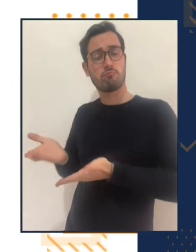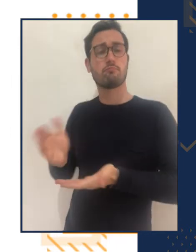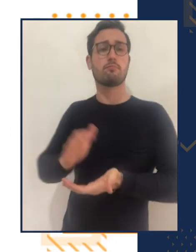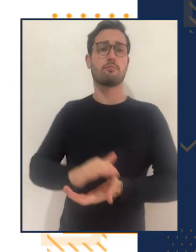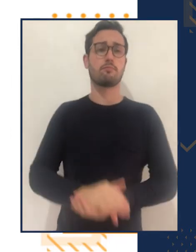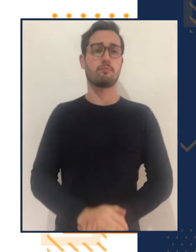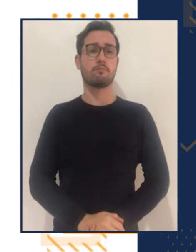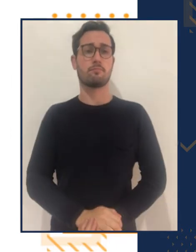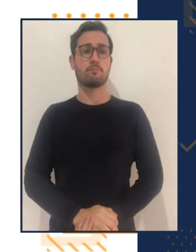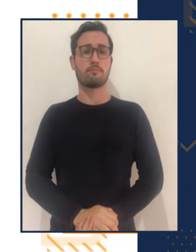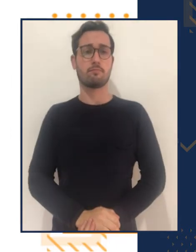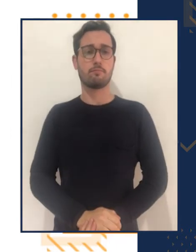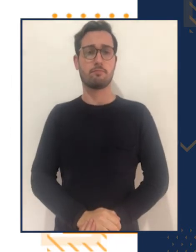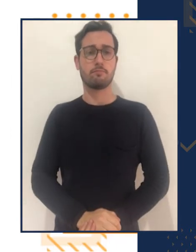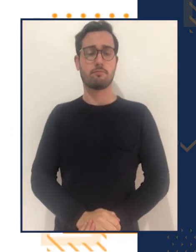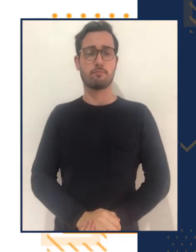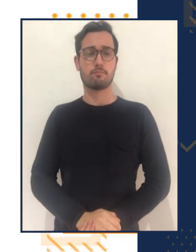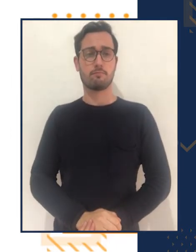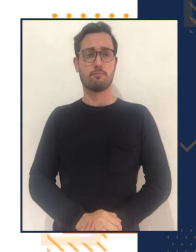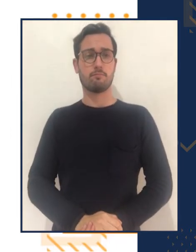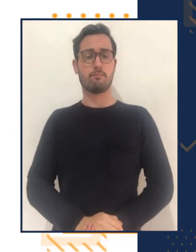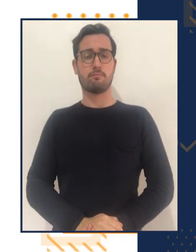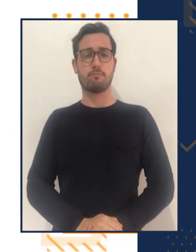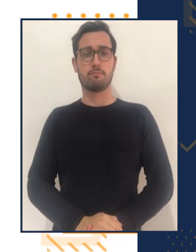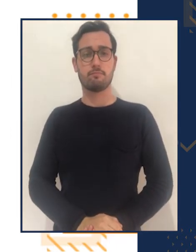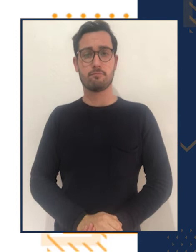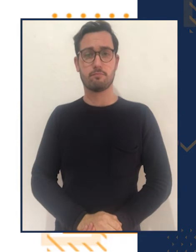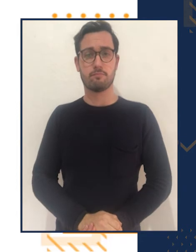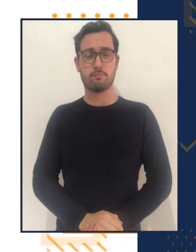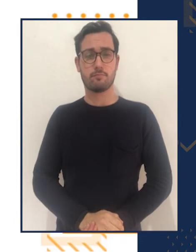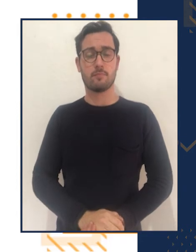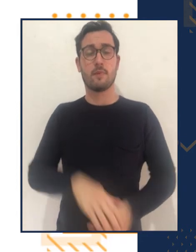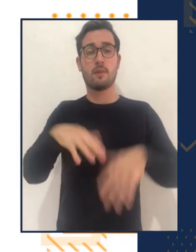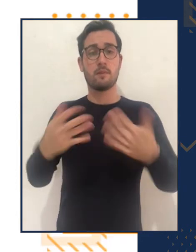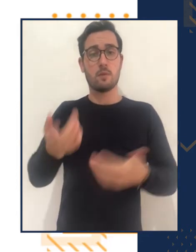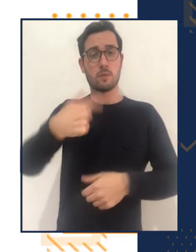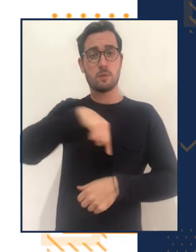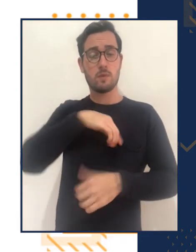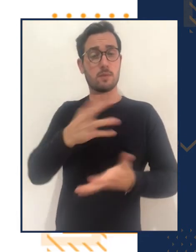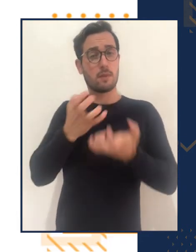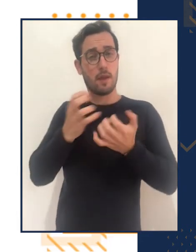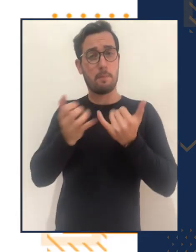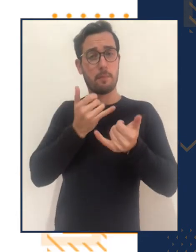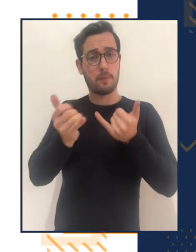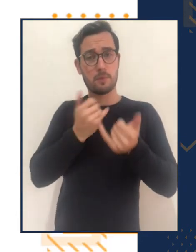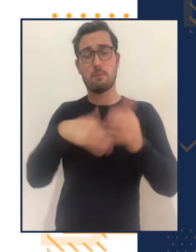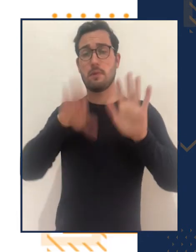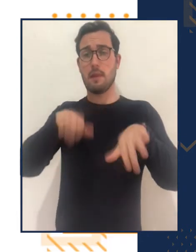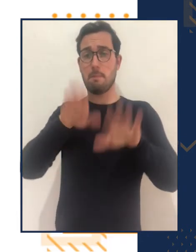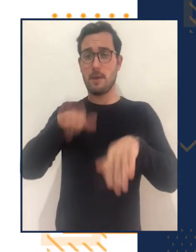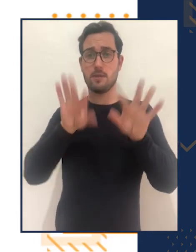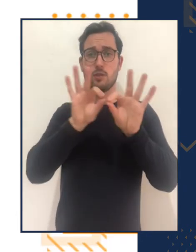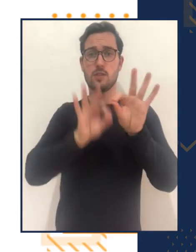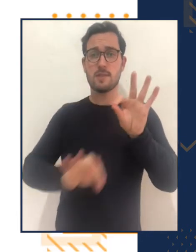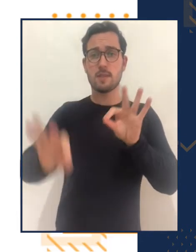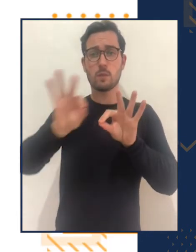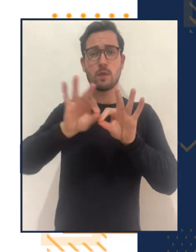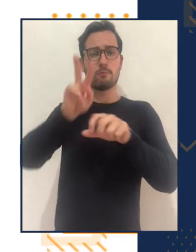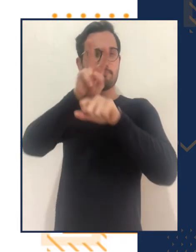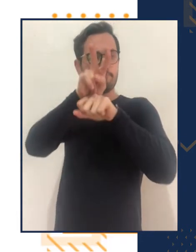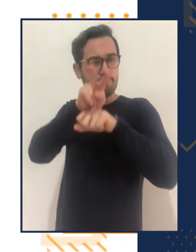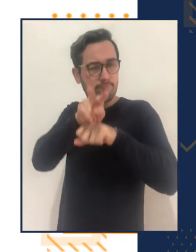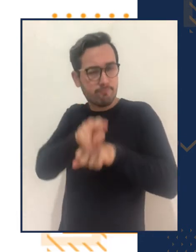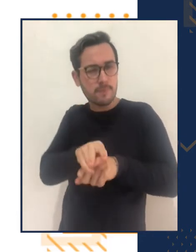volts, o R é a resistência, que é dada em ohms, a corrente é dada em amperes. Então, se a gente quiser, dependendo do